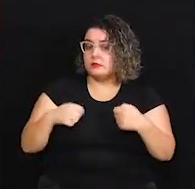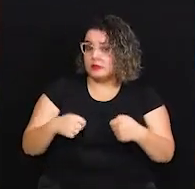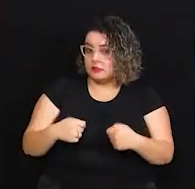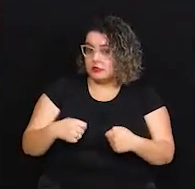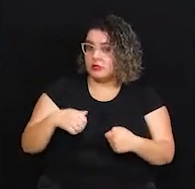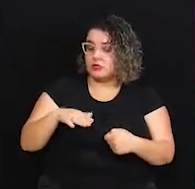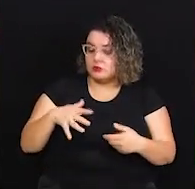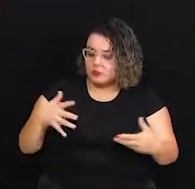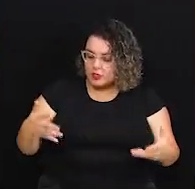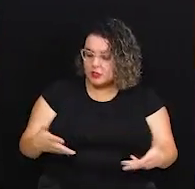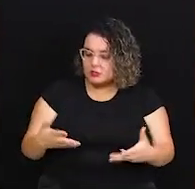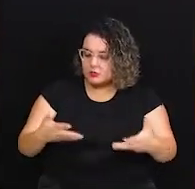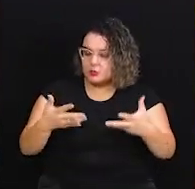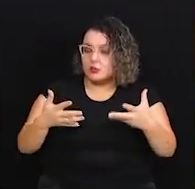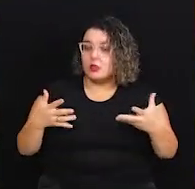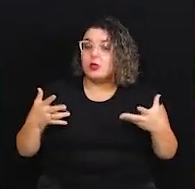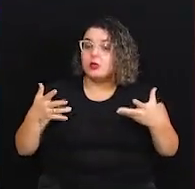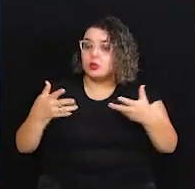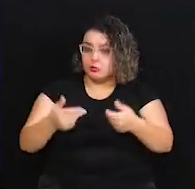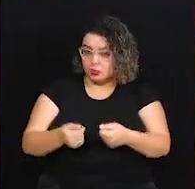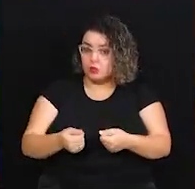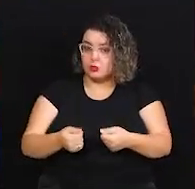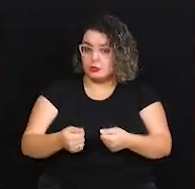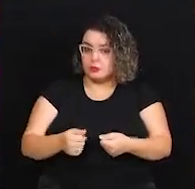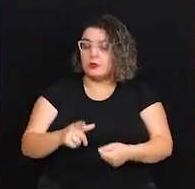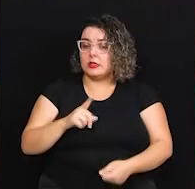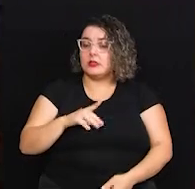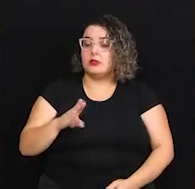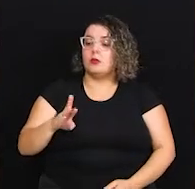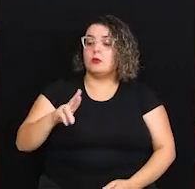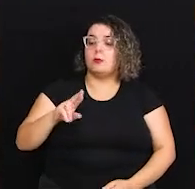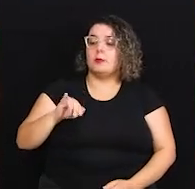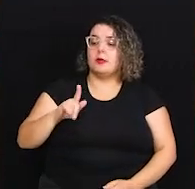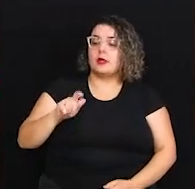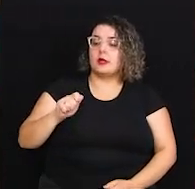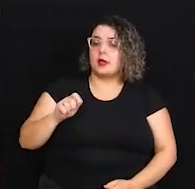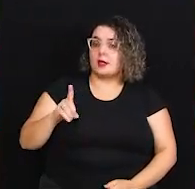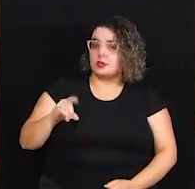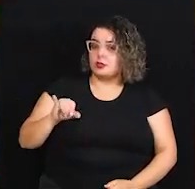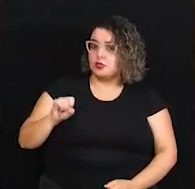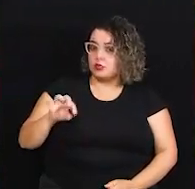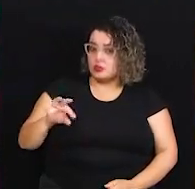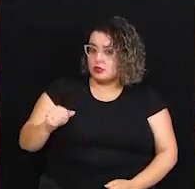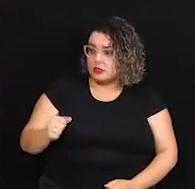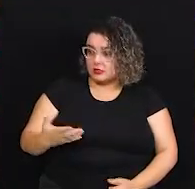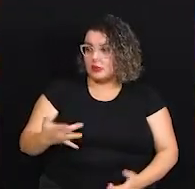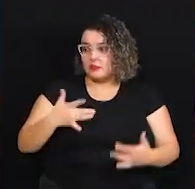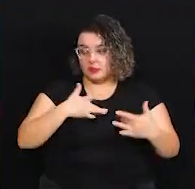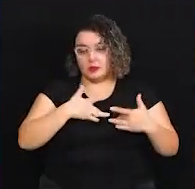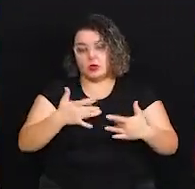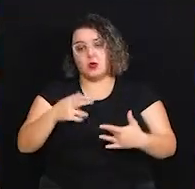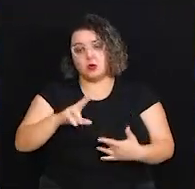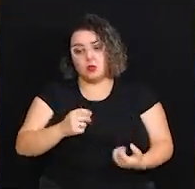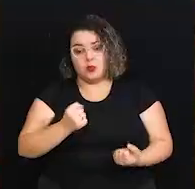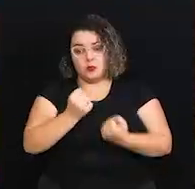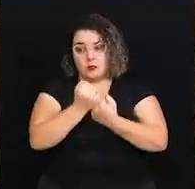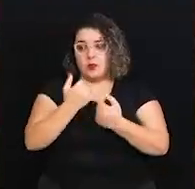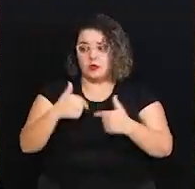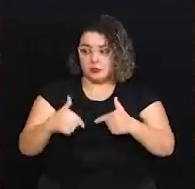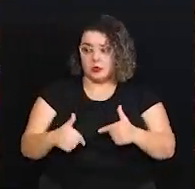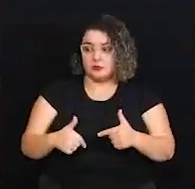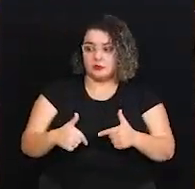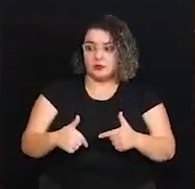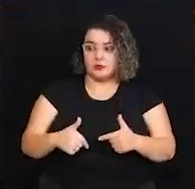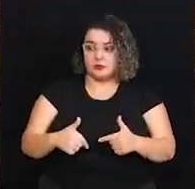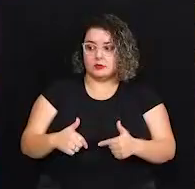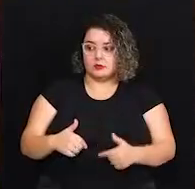mais motivação que tudo isso para se tornar um brigadista voluntário, ou pelo menos apoiar esse trabalho, deixo